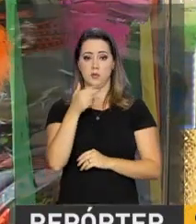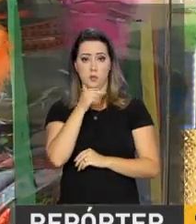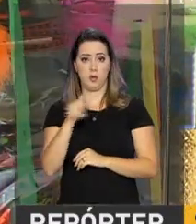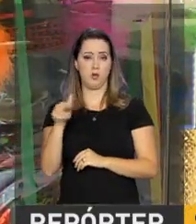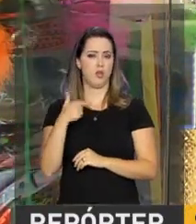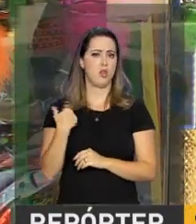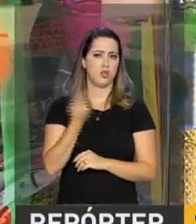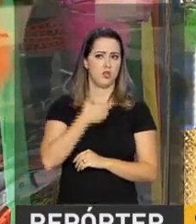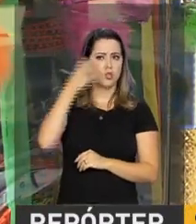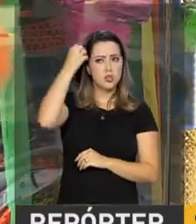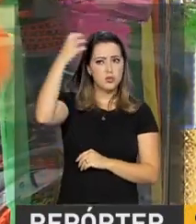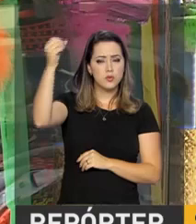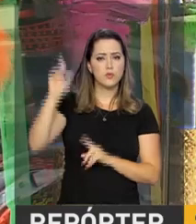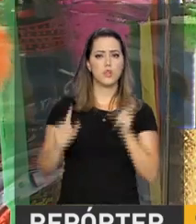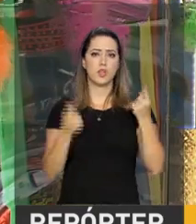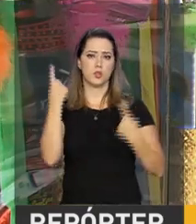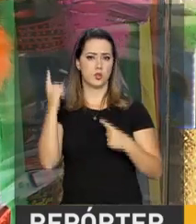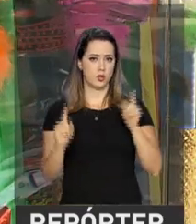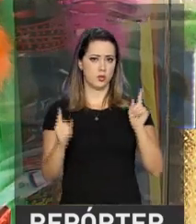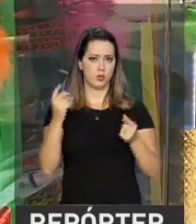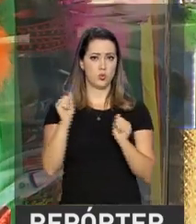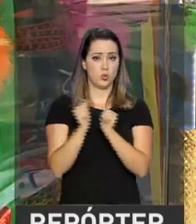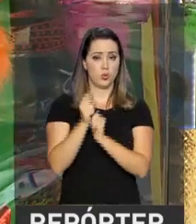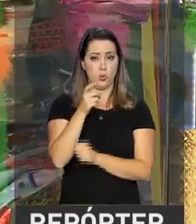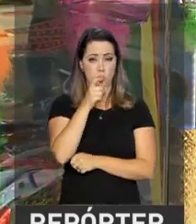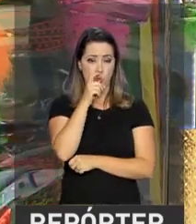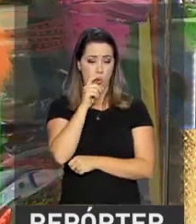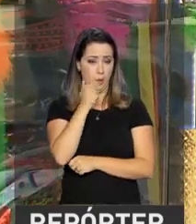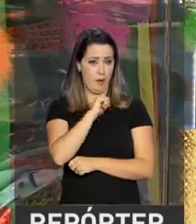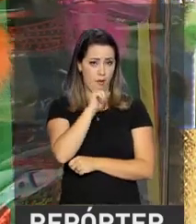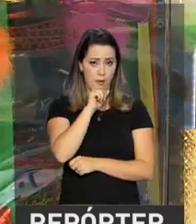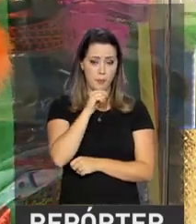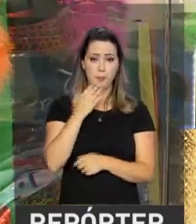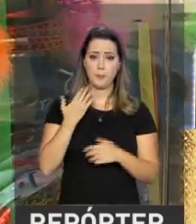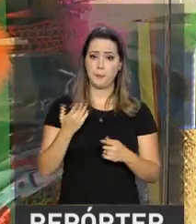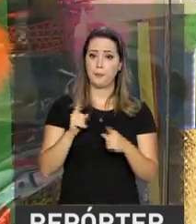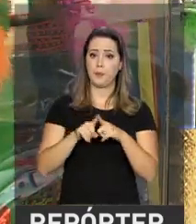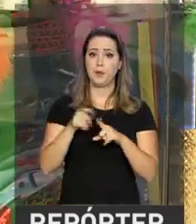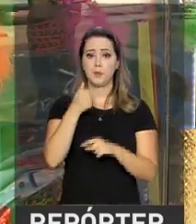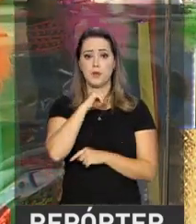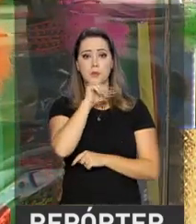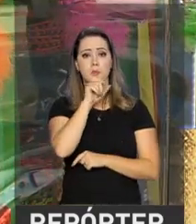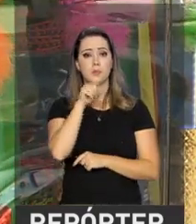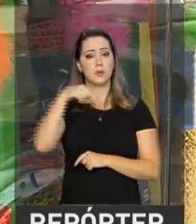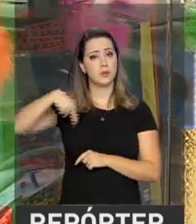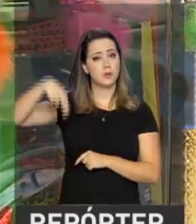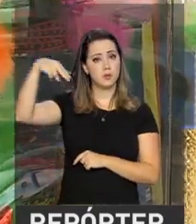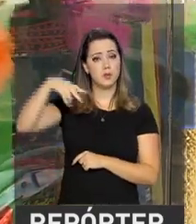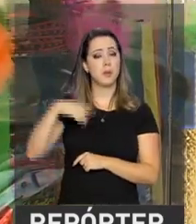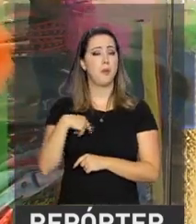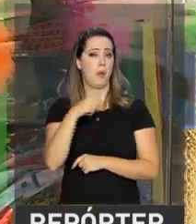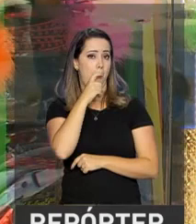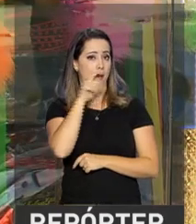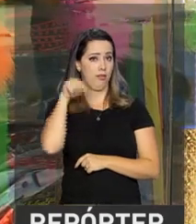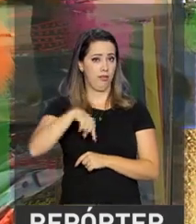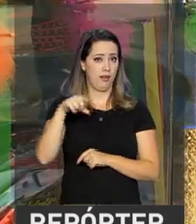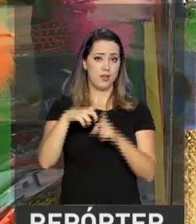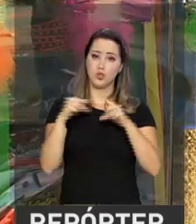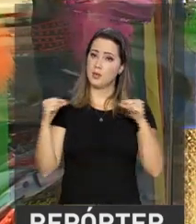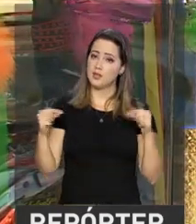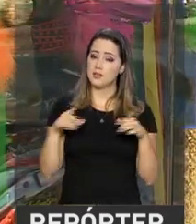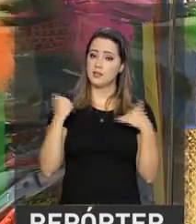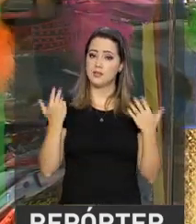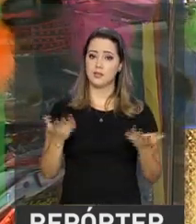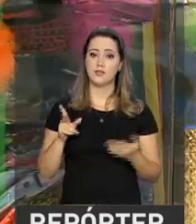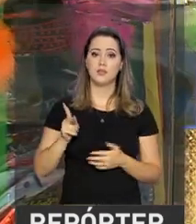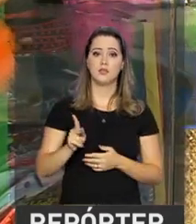teve o costume de viajar no carnaval com os meus pais. Minha mãe é do Nordeste, meu pai é daqui de Brasília mesmo,